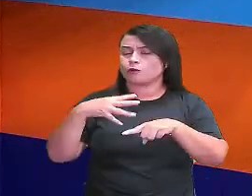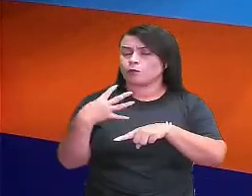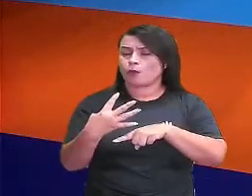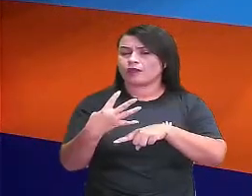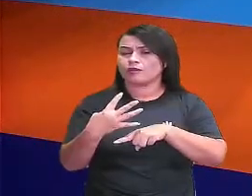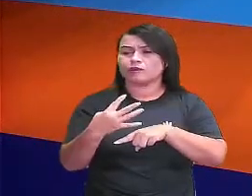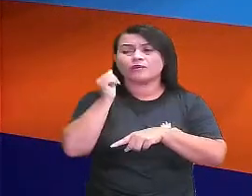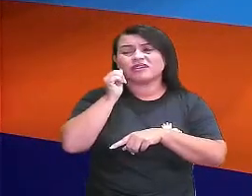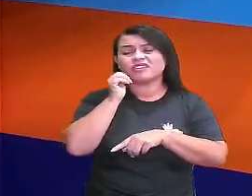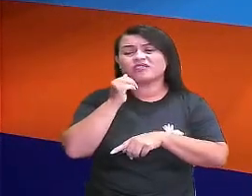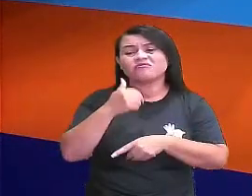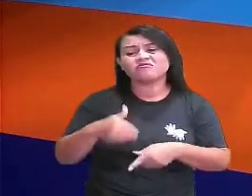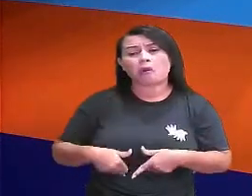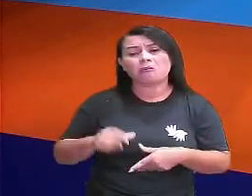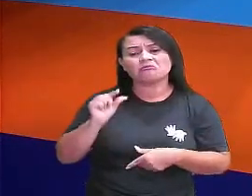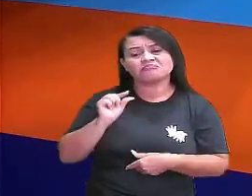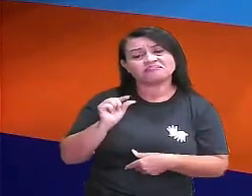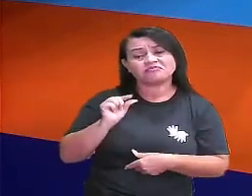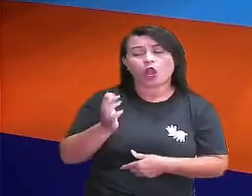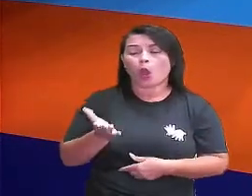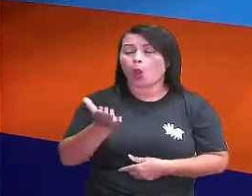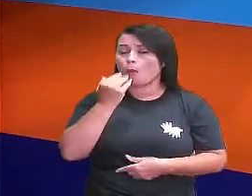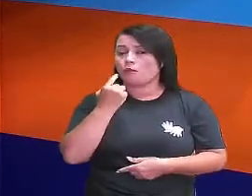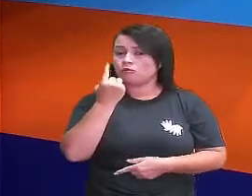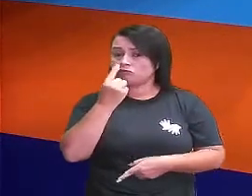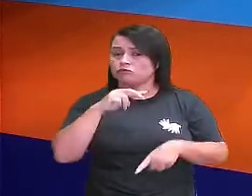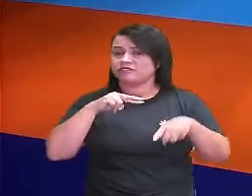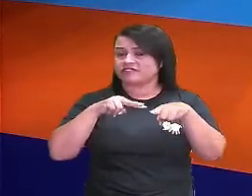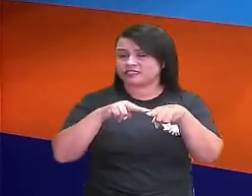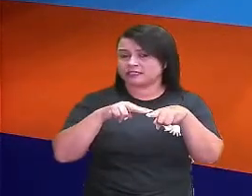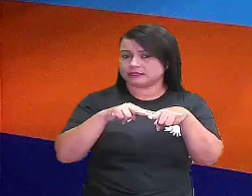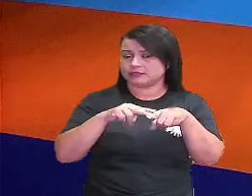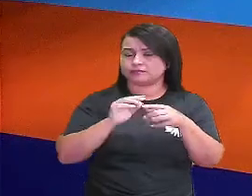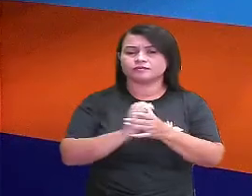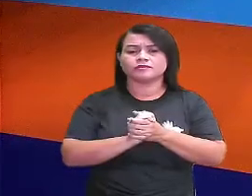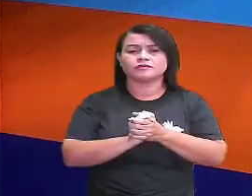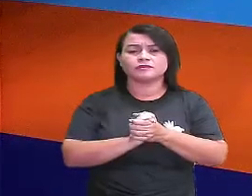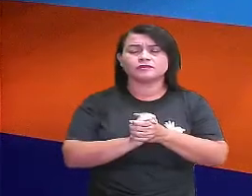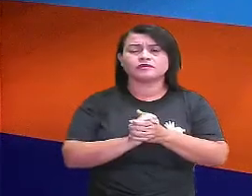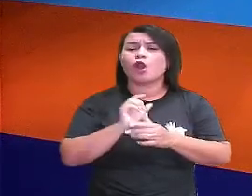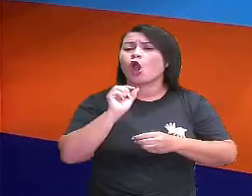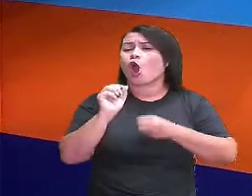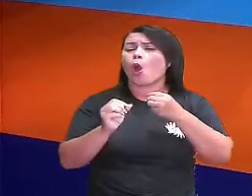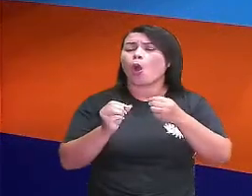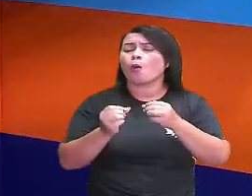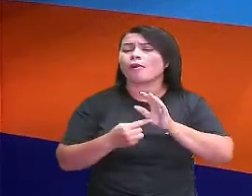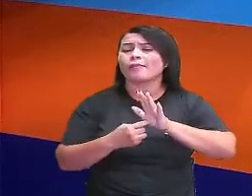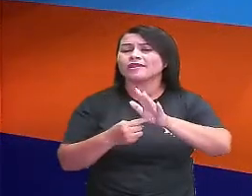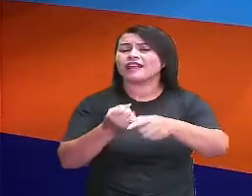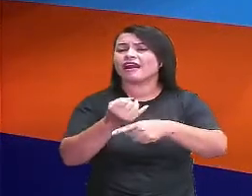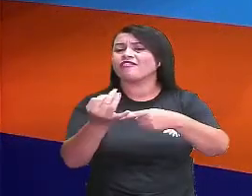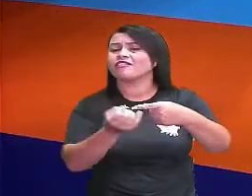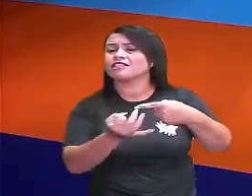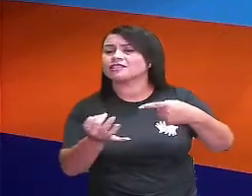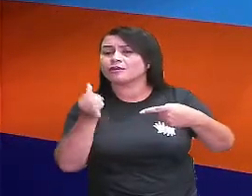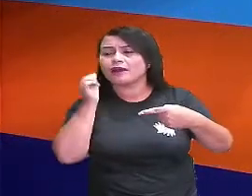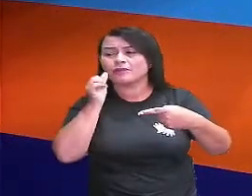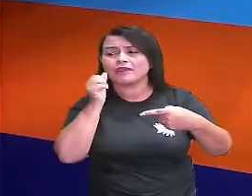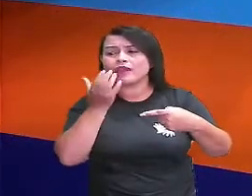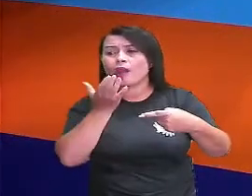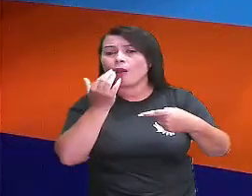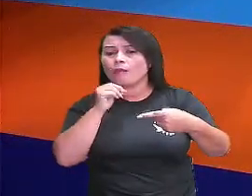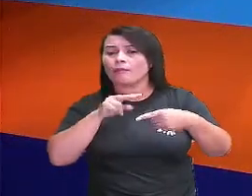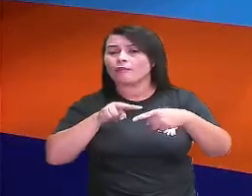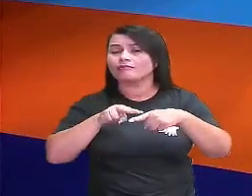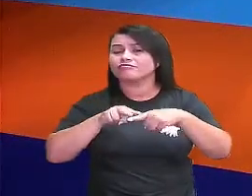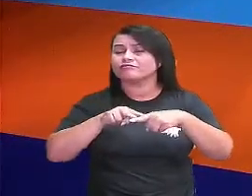com muita fome, ela comeu apenas uma fatia. Que fração representa a pizza que Maria comeu?